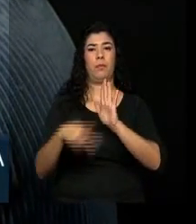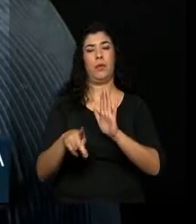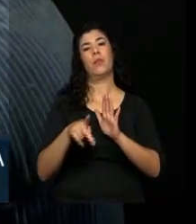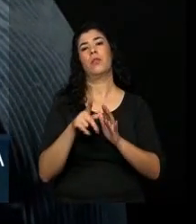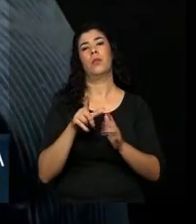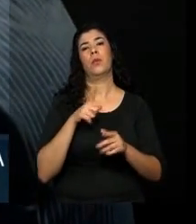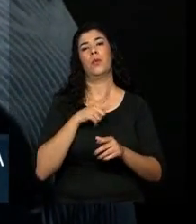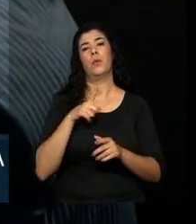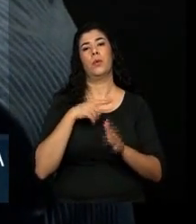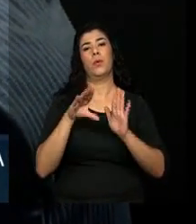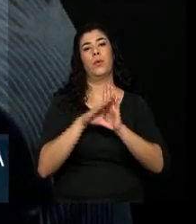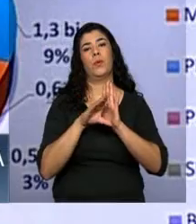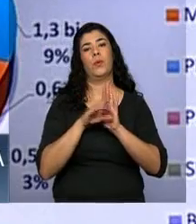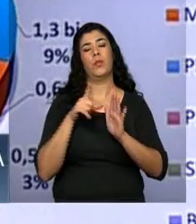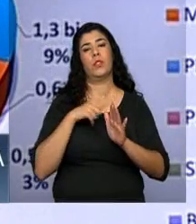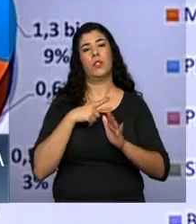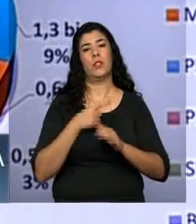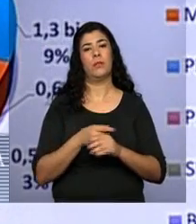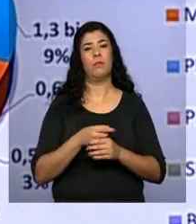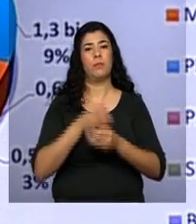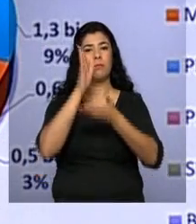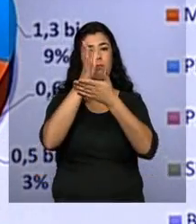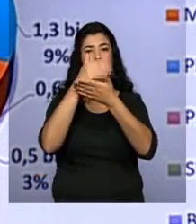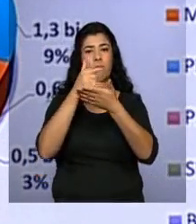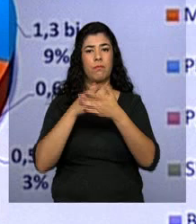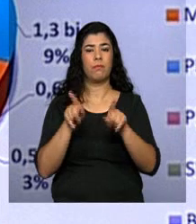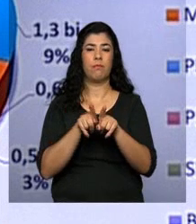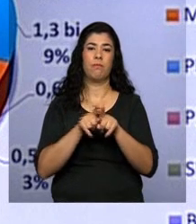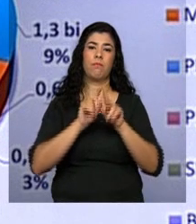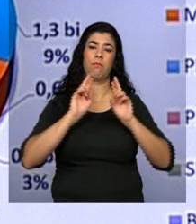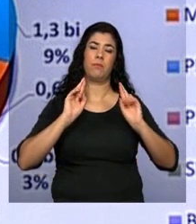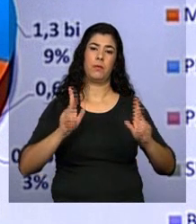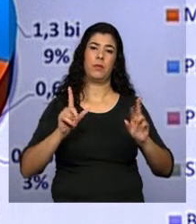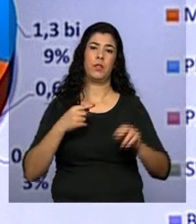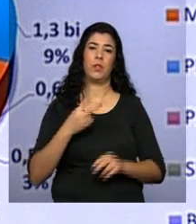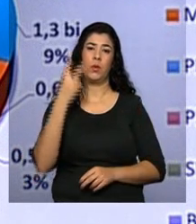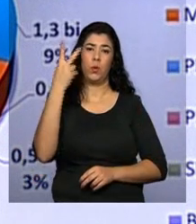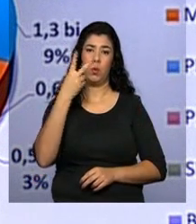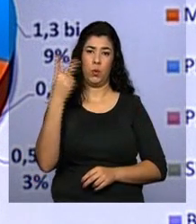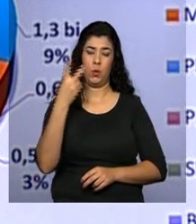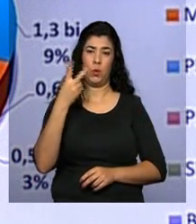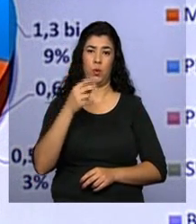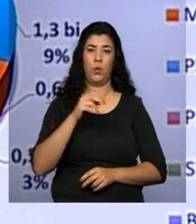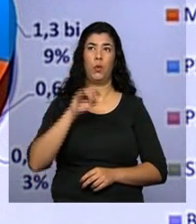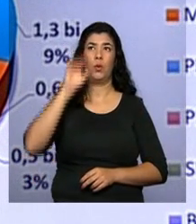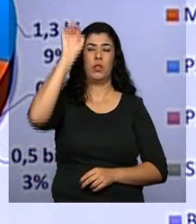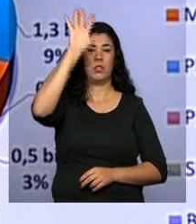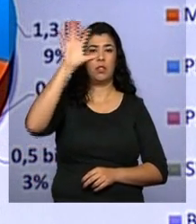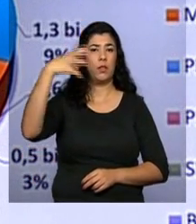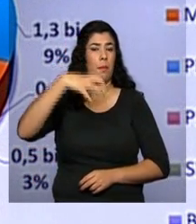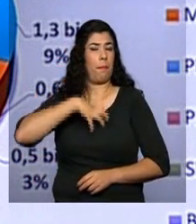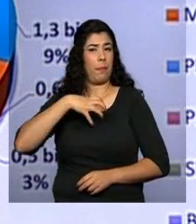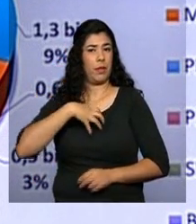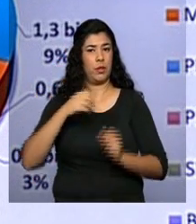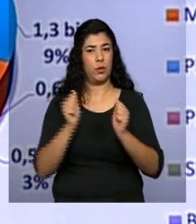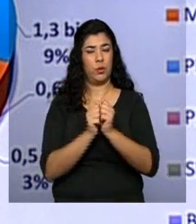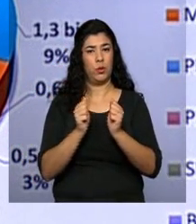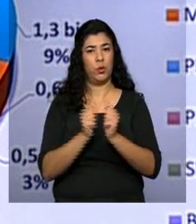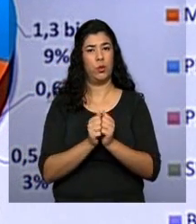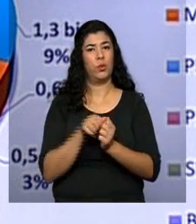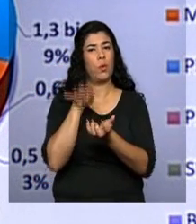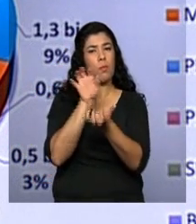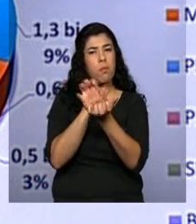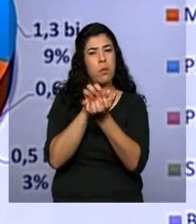constitucionais e aqui um rateio é claro que os dois estados aqui Bahia e Pernambuco